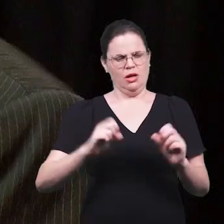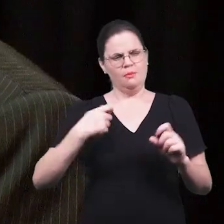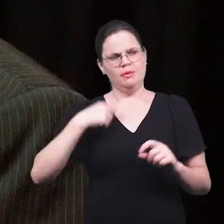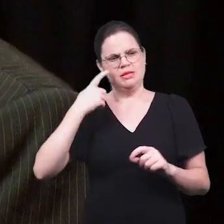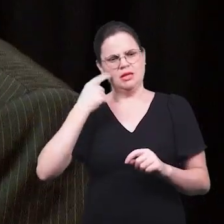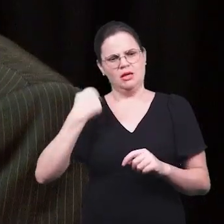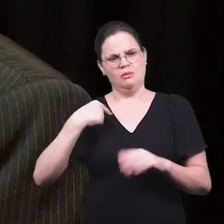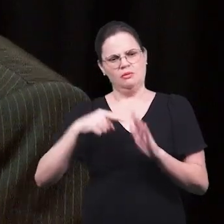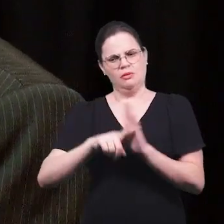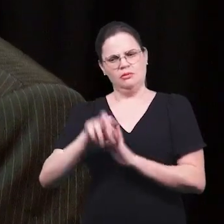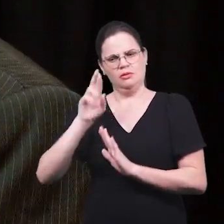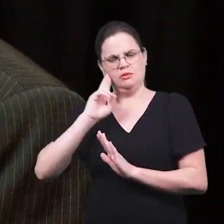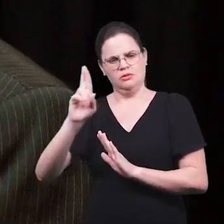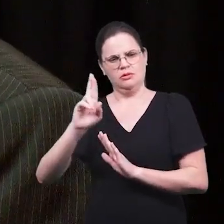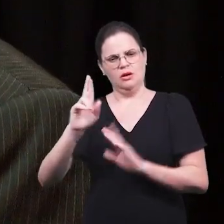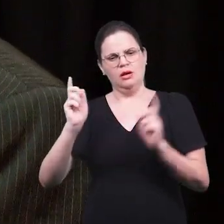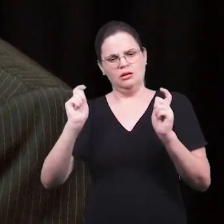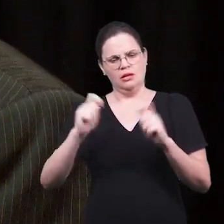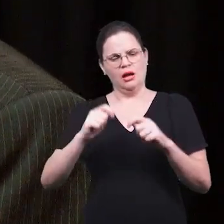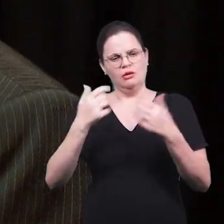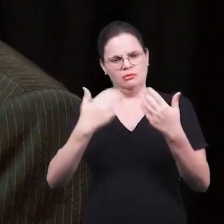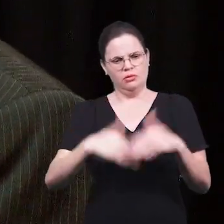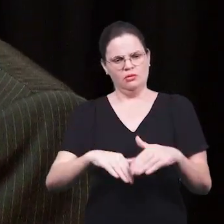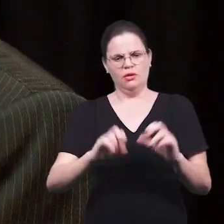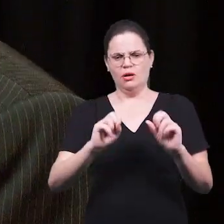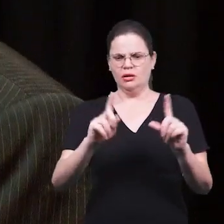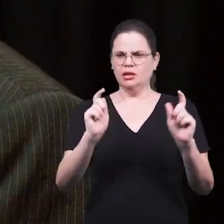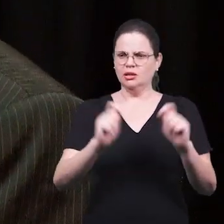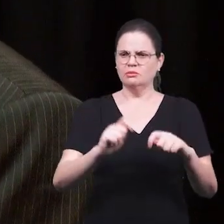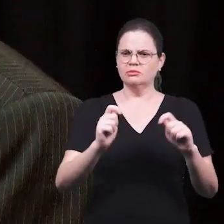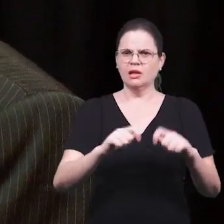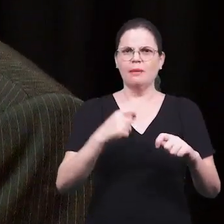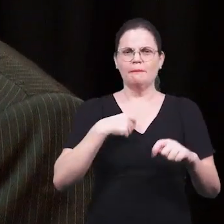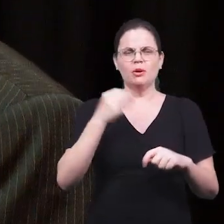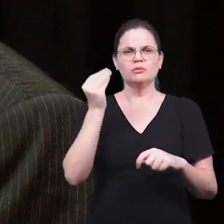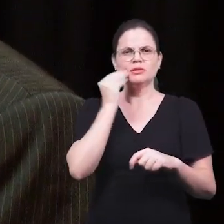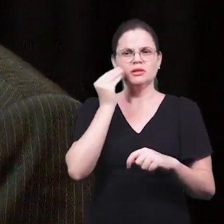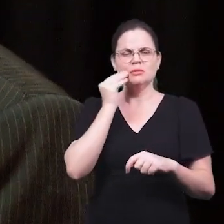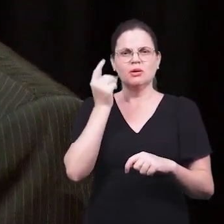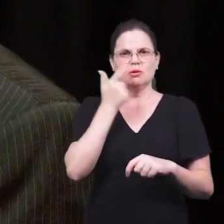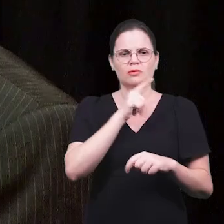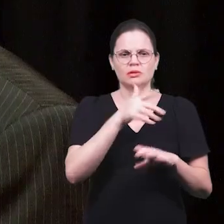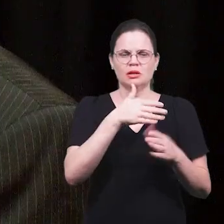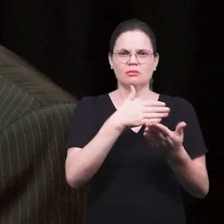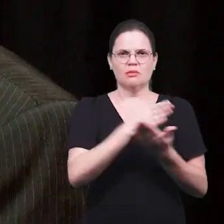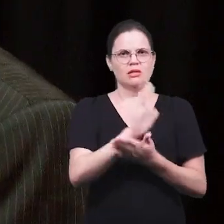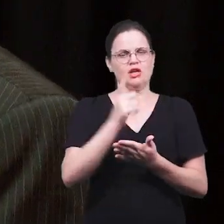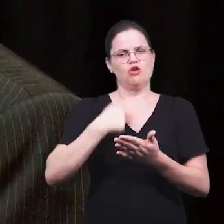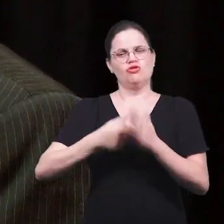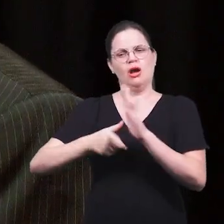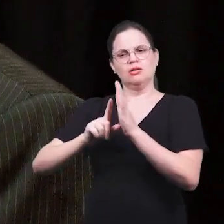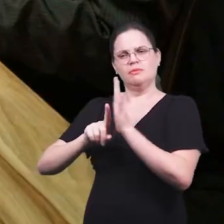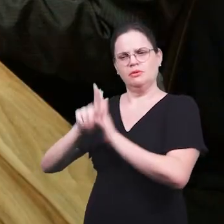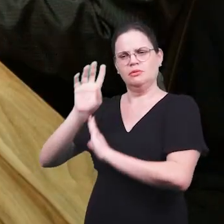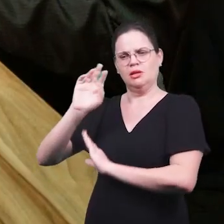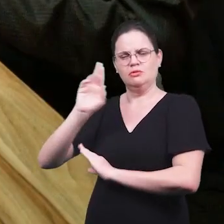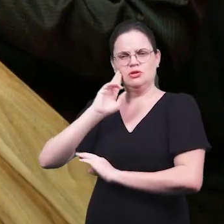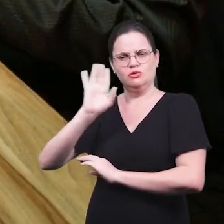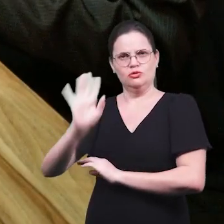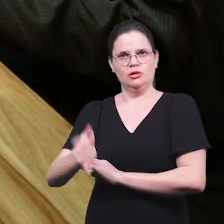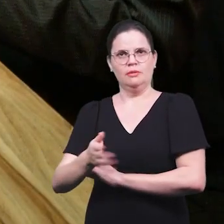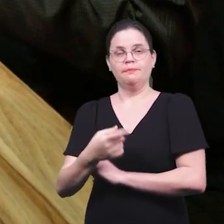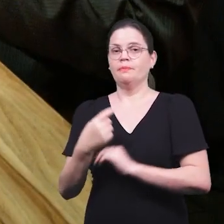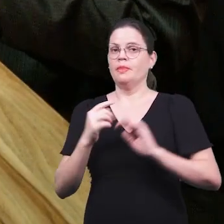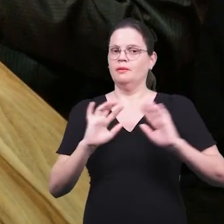prova, então tá valendo qualquer coisa aqui, recurso, o que valer para eu poder entrar, já está consultado lá atrás. Mas o Senhor mostrou para mim que